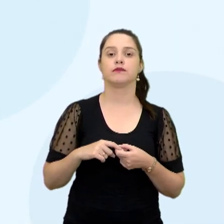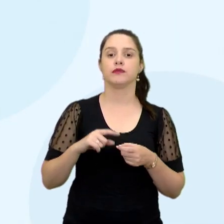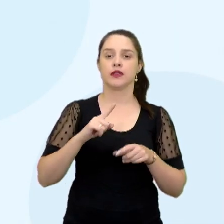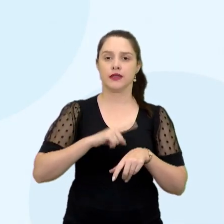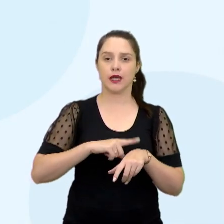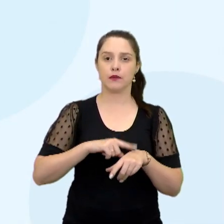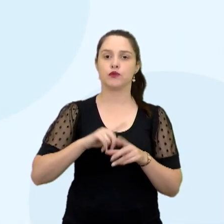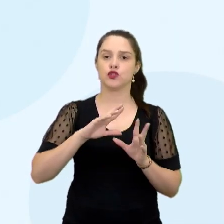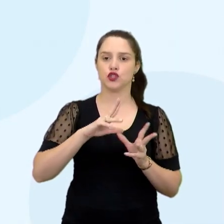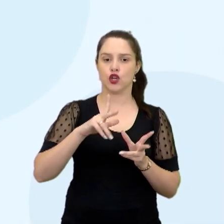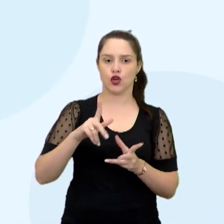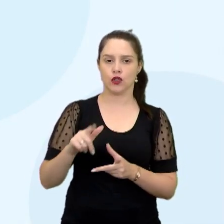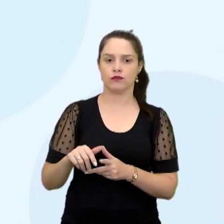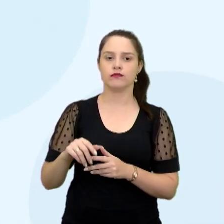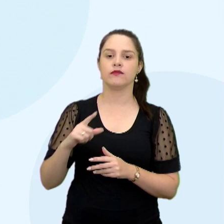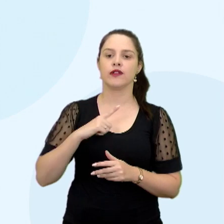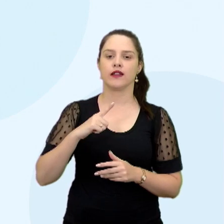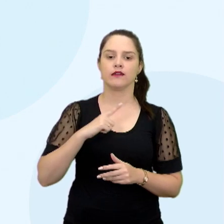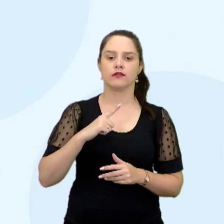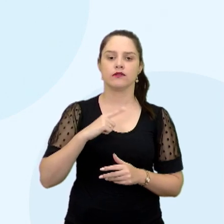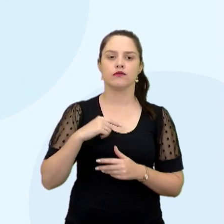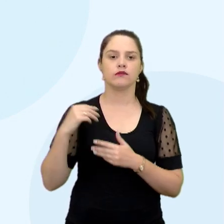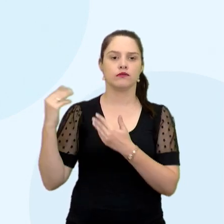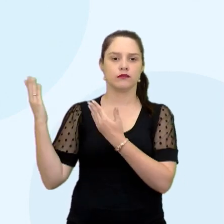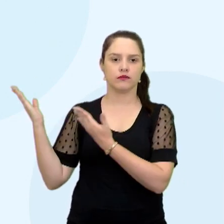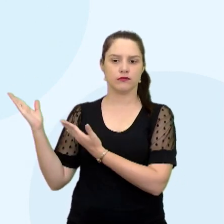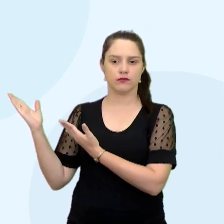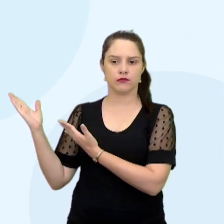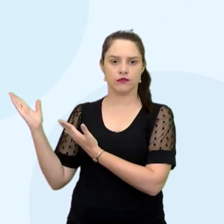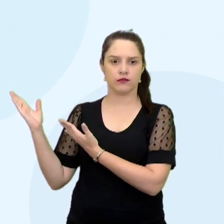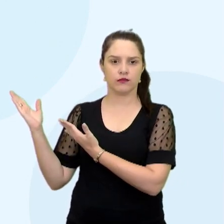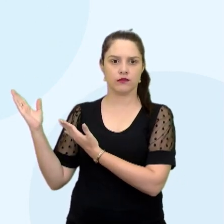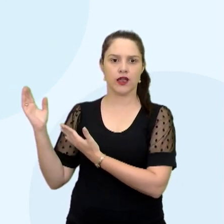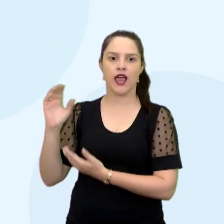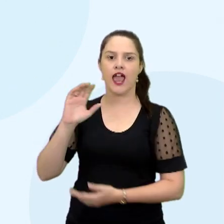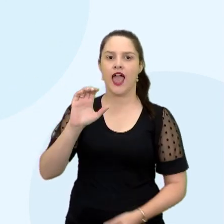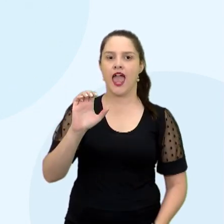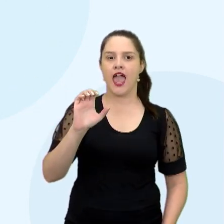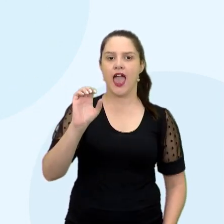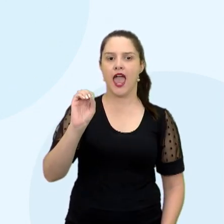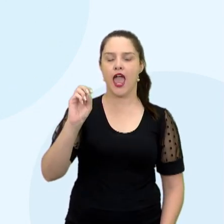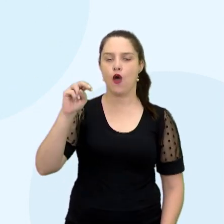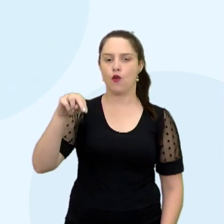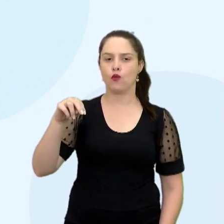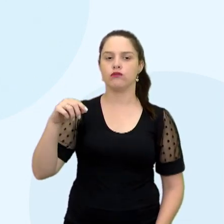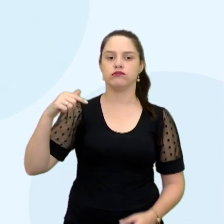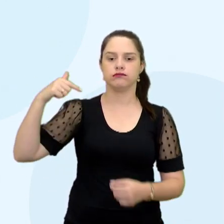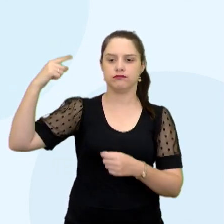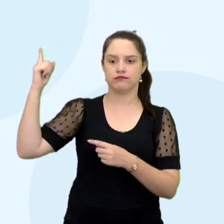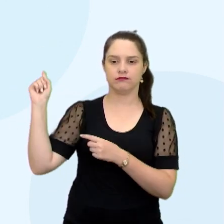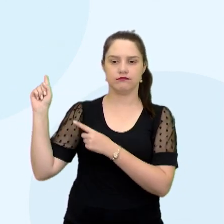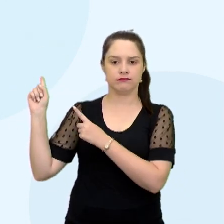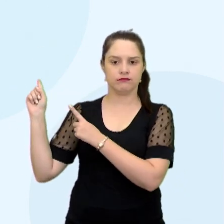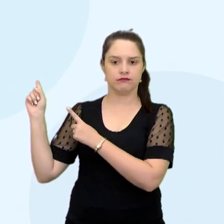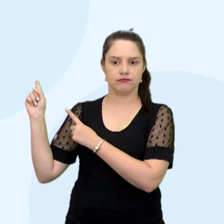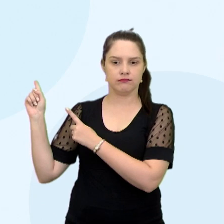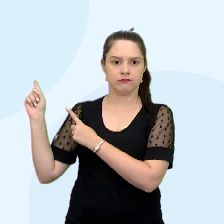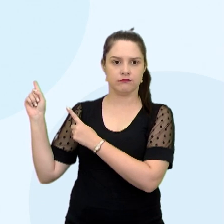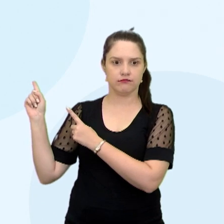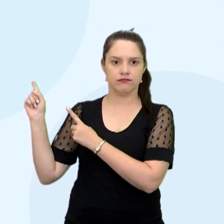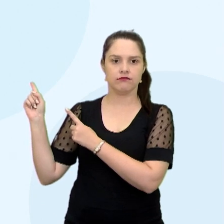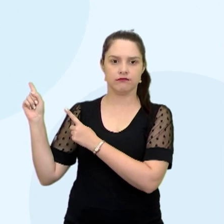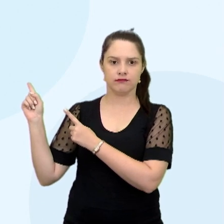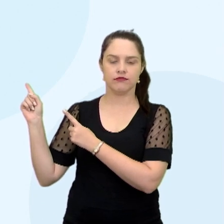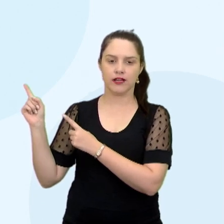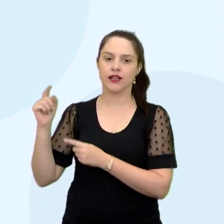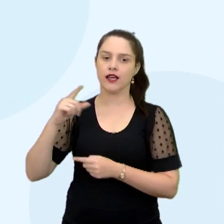vai aparecer lá uma setinha apontando aí para o éon fanerozoico, no éon, né, que na realidade está mostrando aí os éons, né?